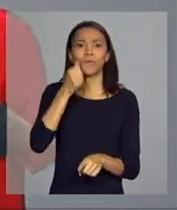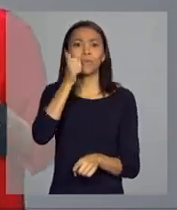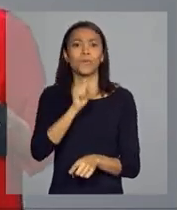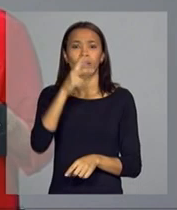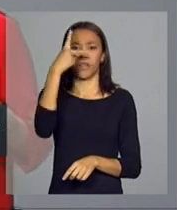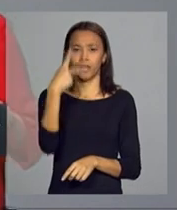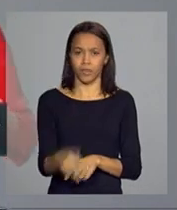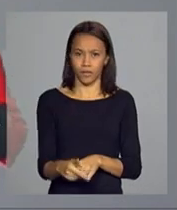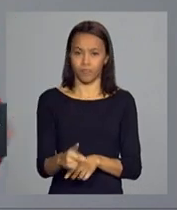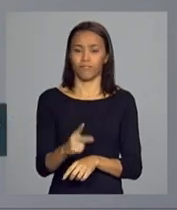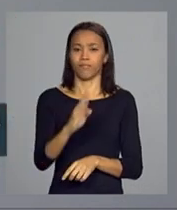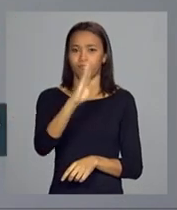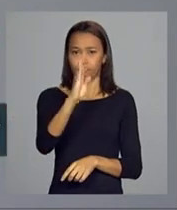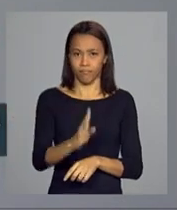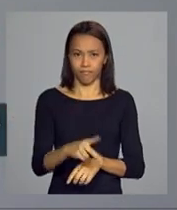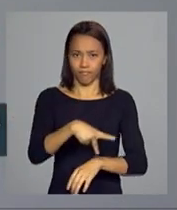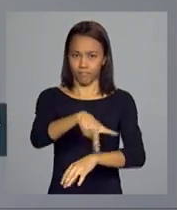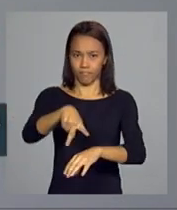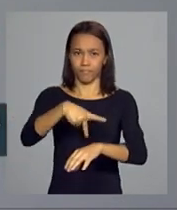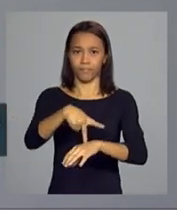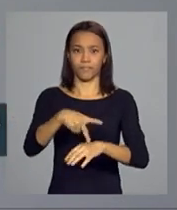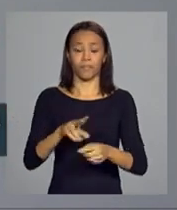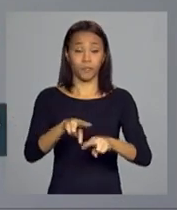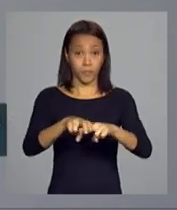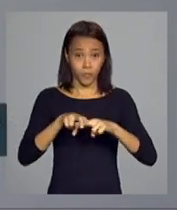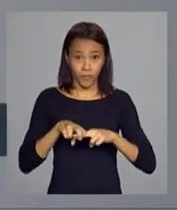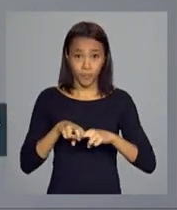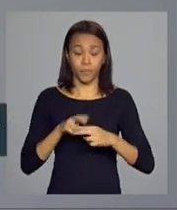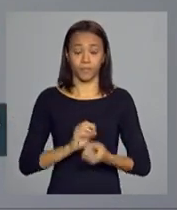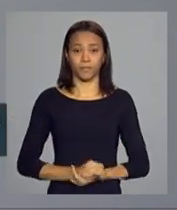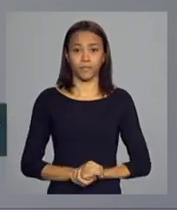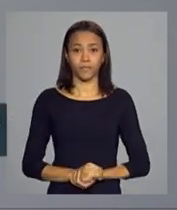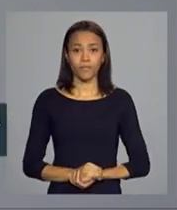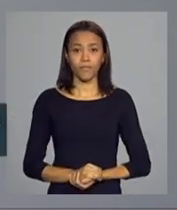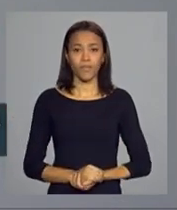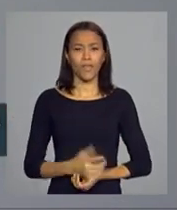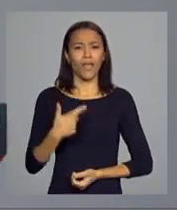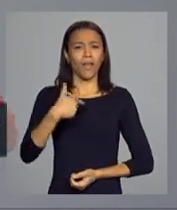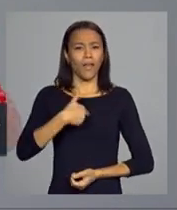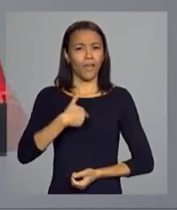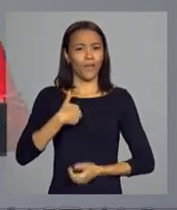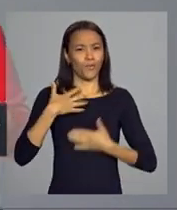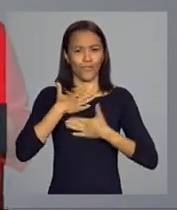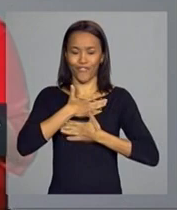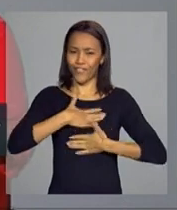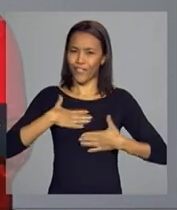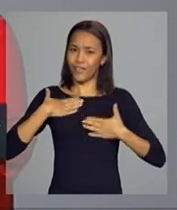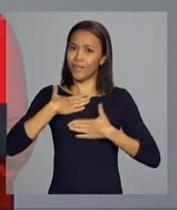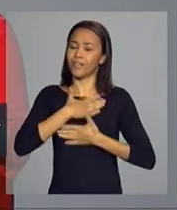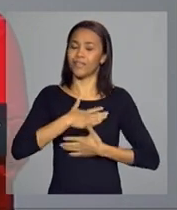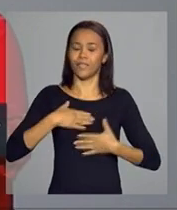país. Por isso, eu fico muito feliz de ver